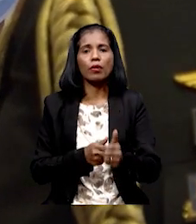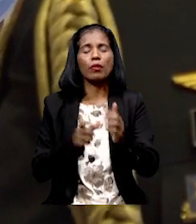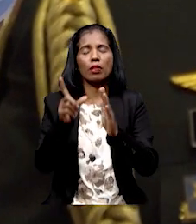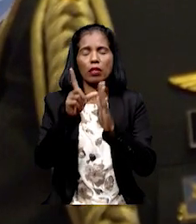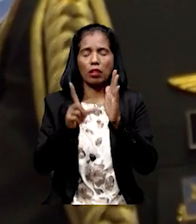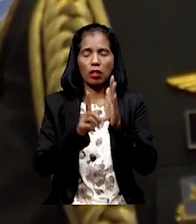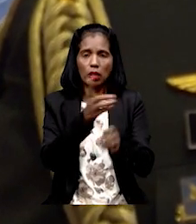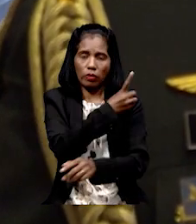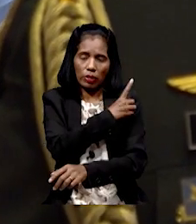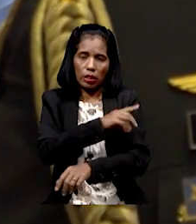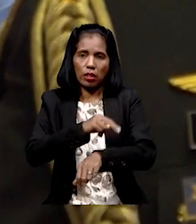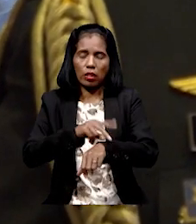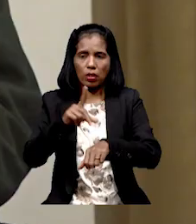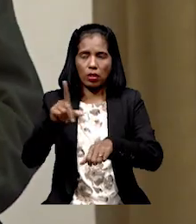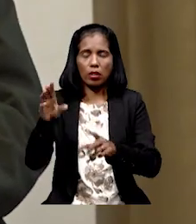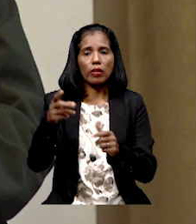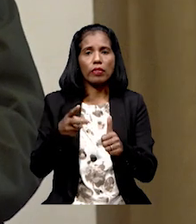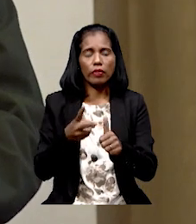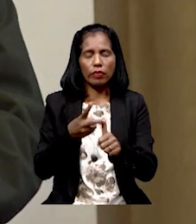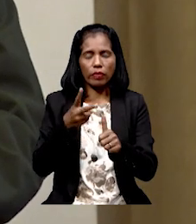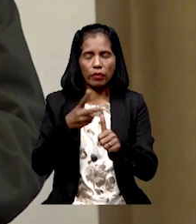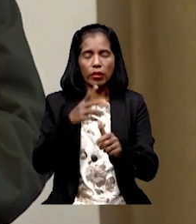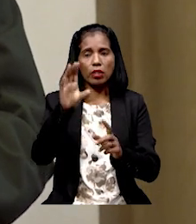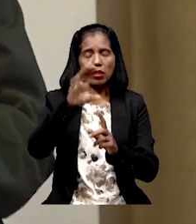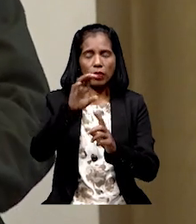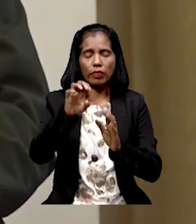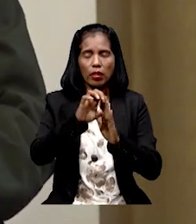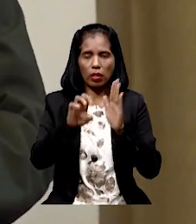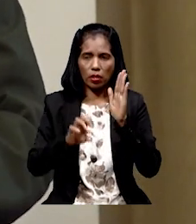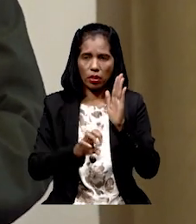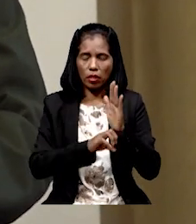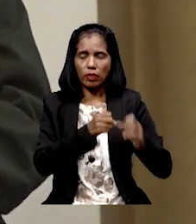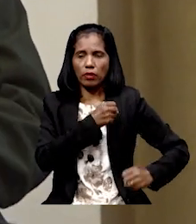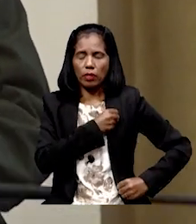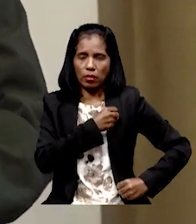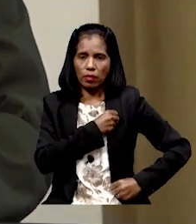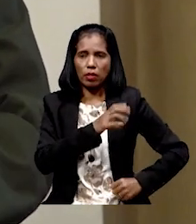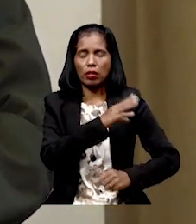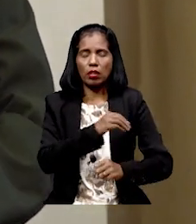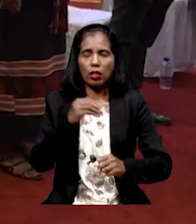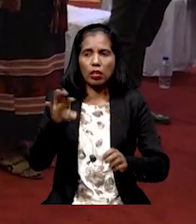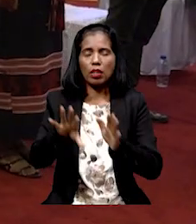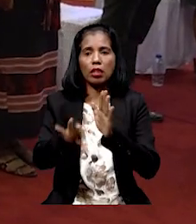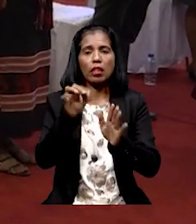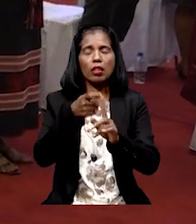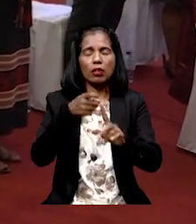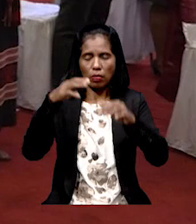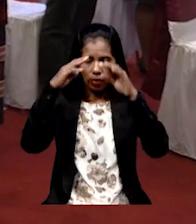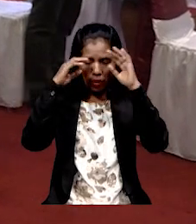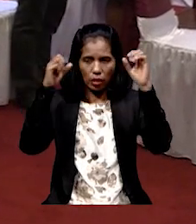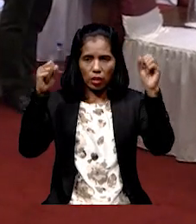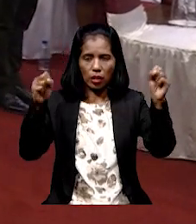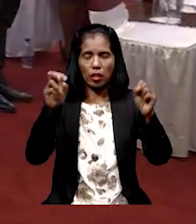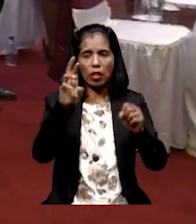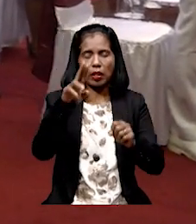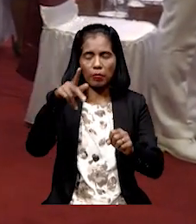Nacional, vice-chefe Estado-Maior General Força Armada, no chefe Estado-Maior Força Armada, nomeia o vice-presidente da República, ter